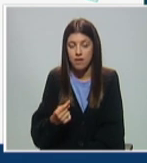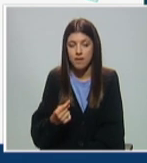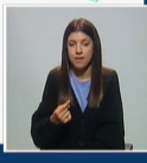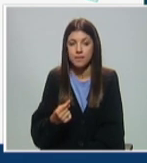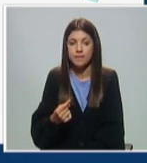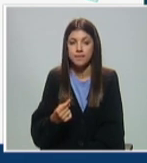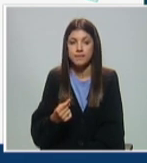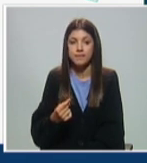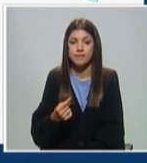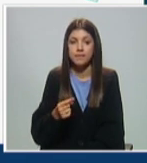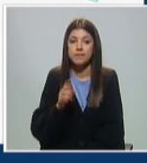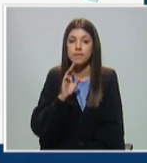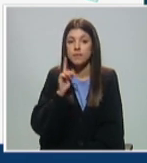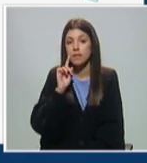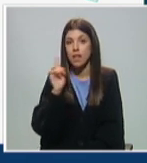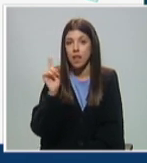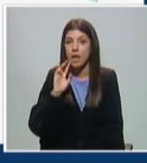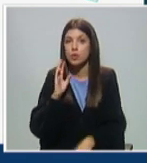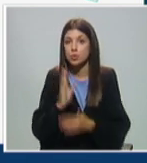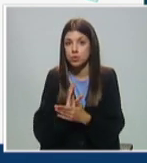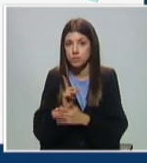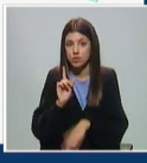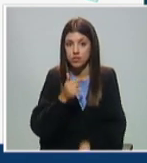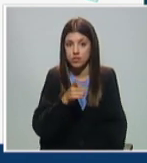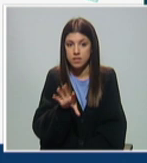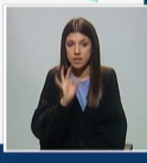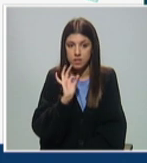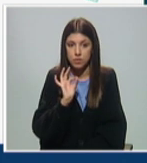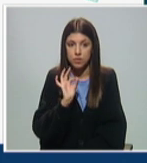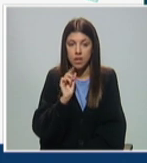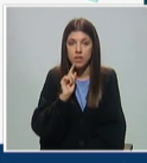Aparecem-nos aqui as últimas utilizadas e temos então aqui